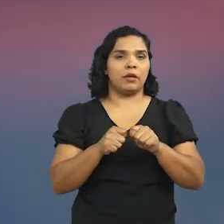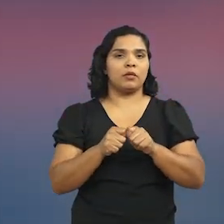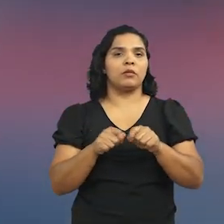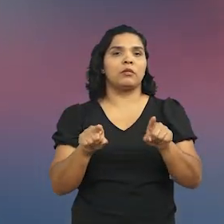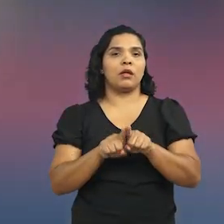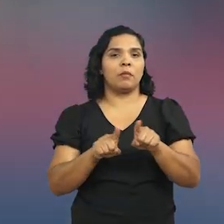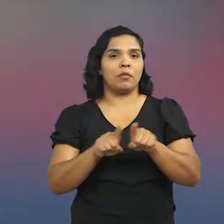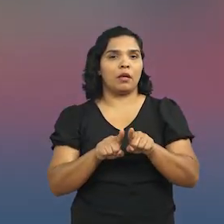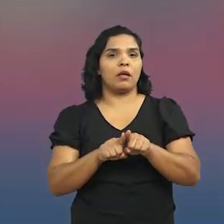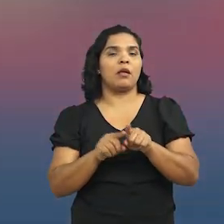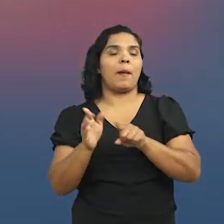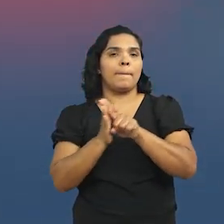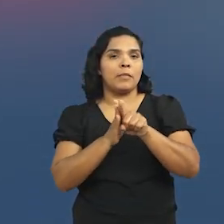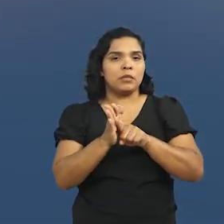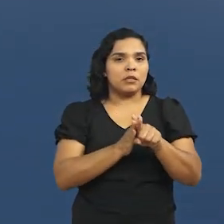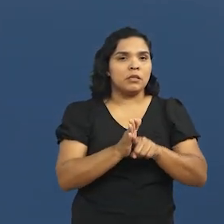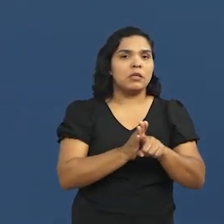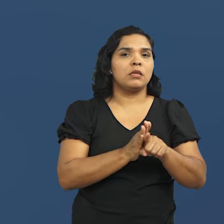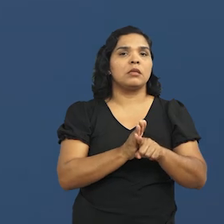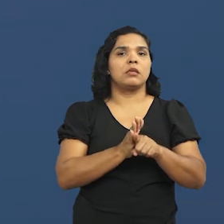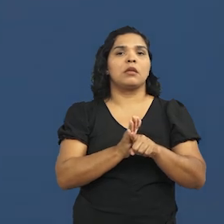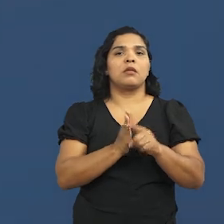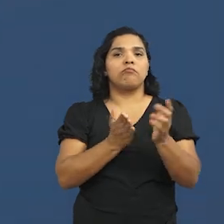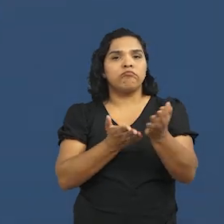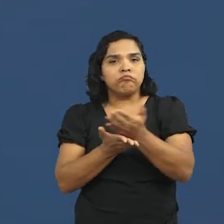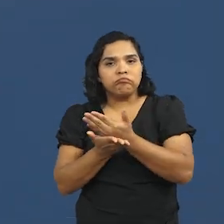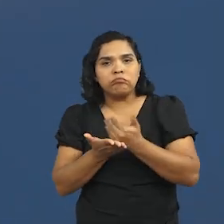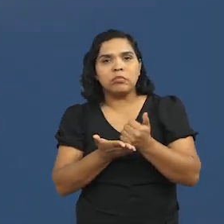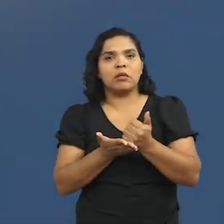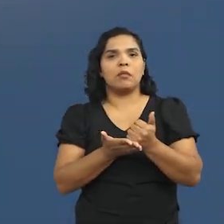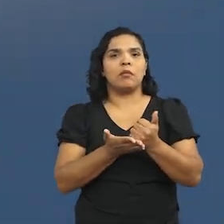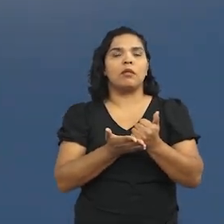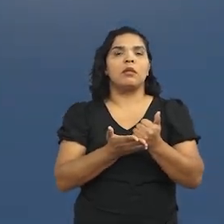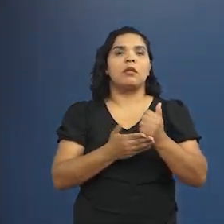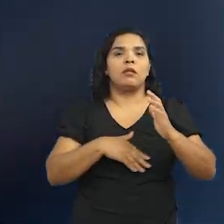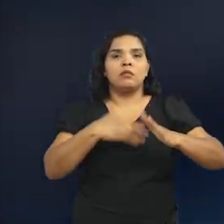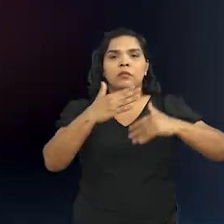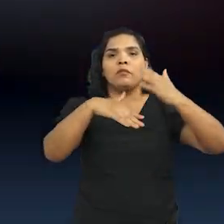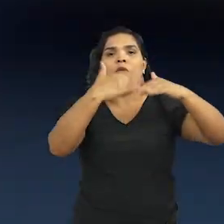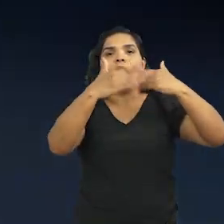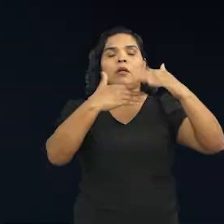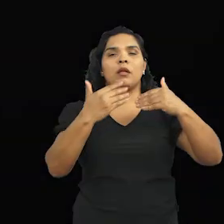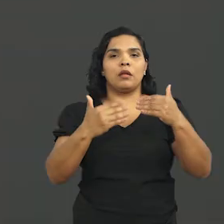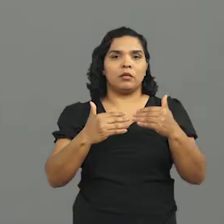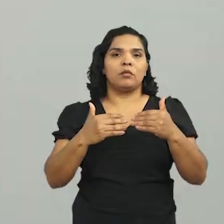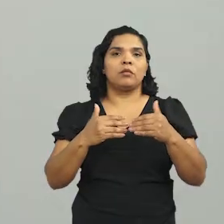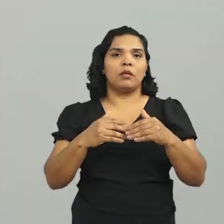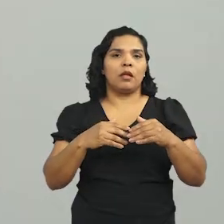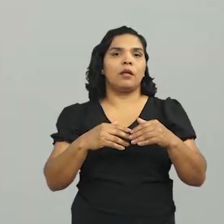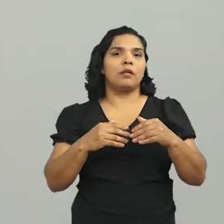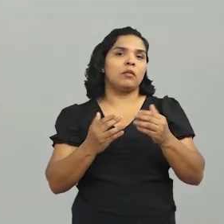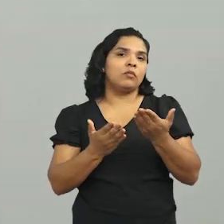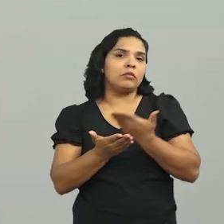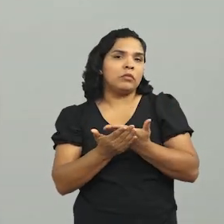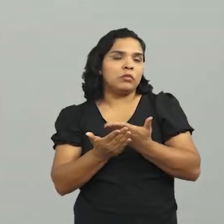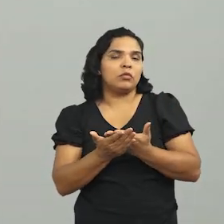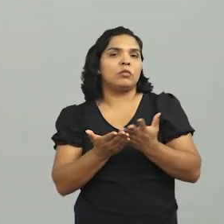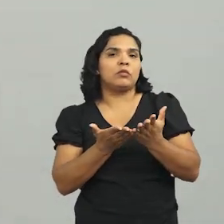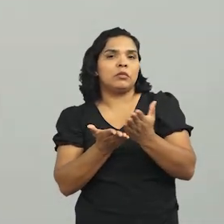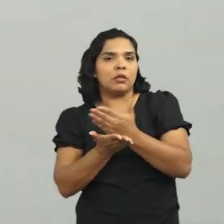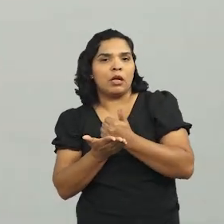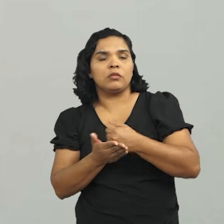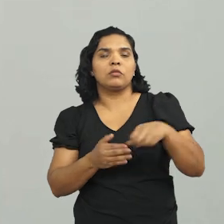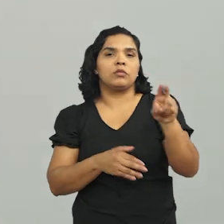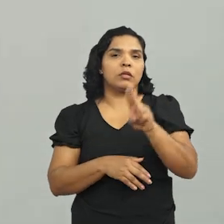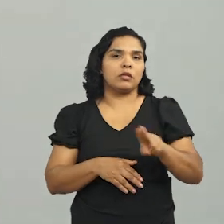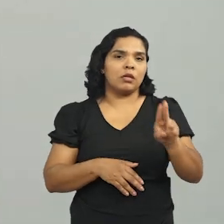foi feito um levantamento, a construção de um dataset, ou seja, a construção do banco de dados que ia